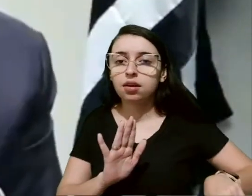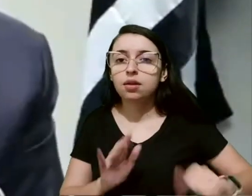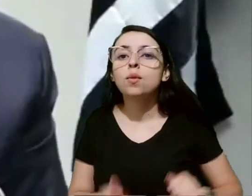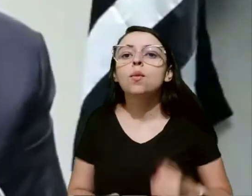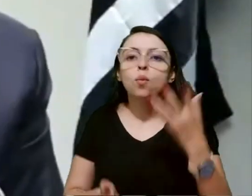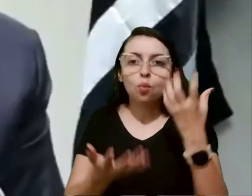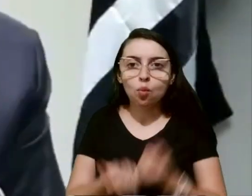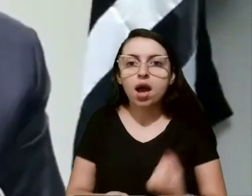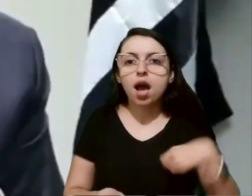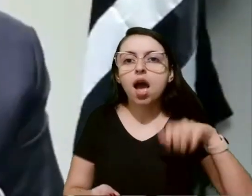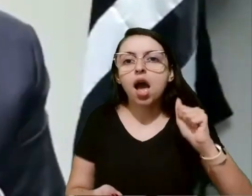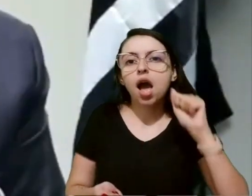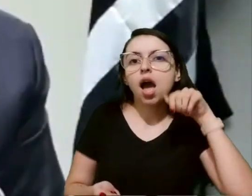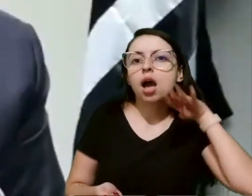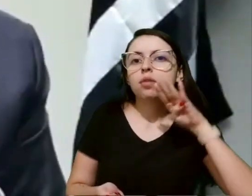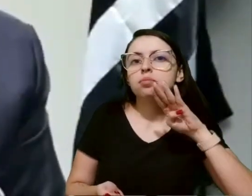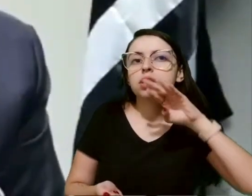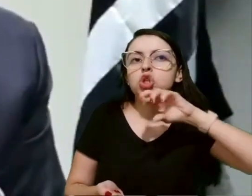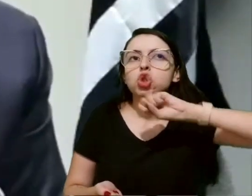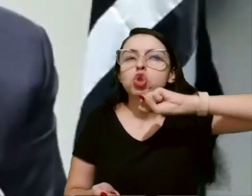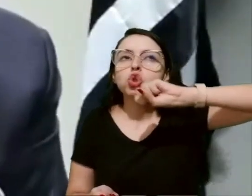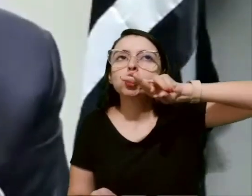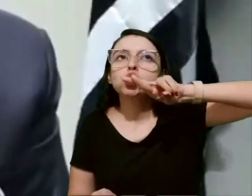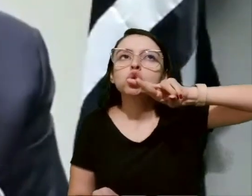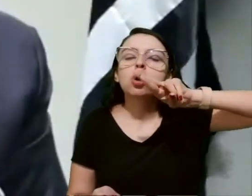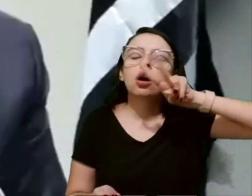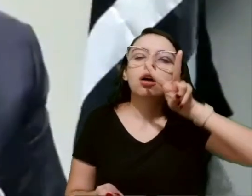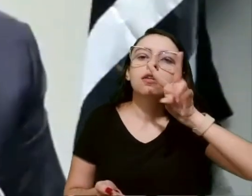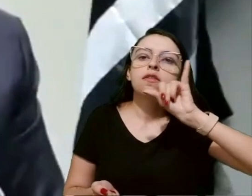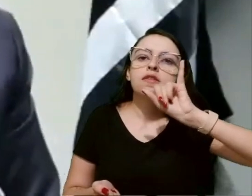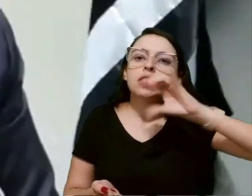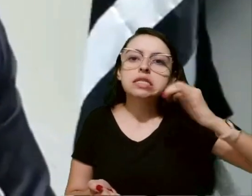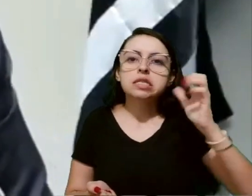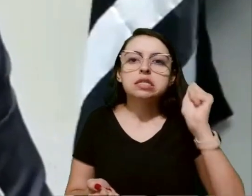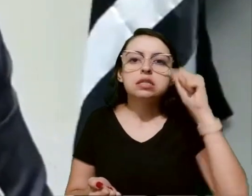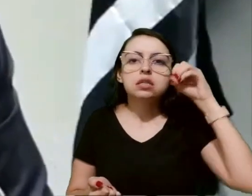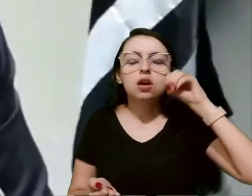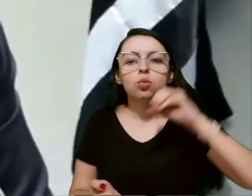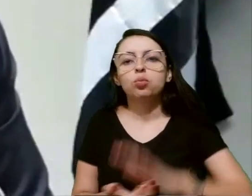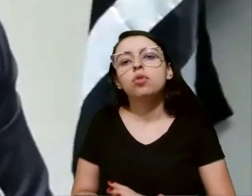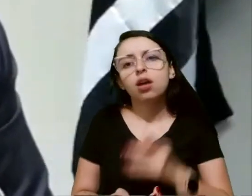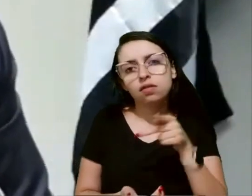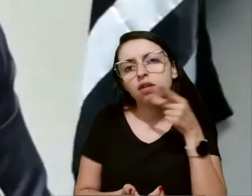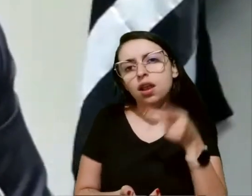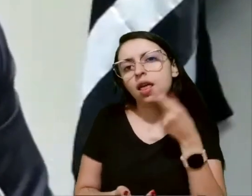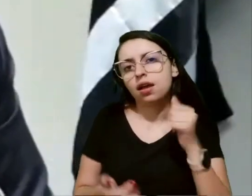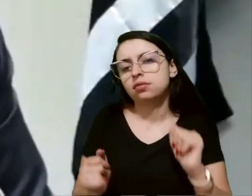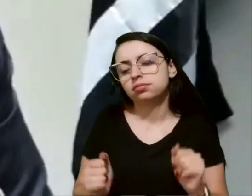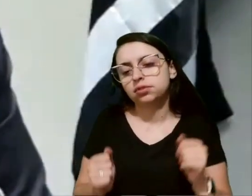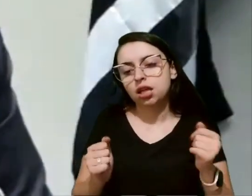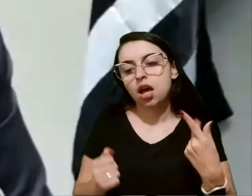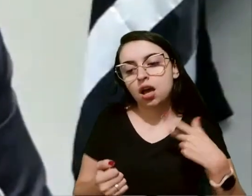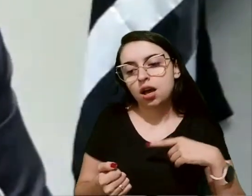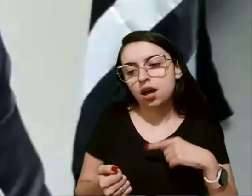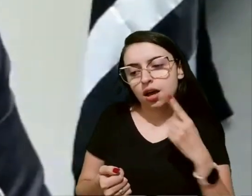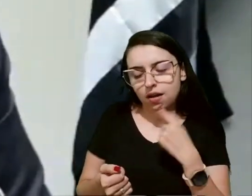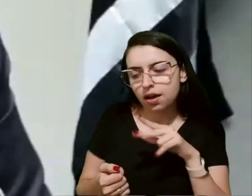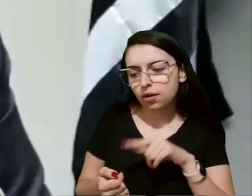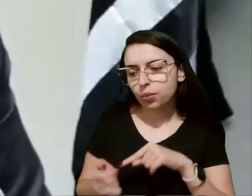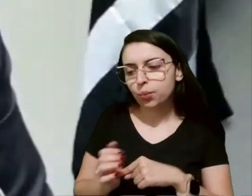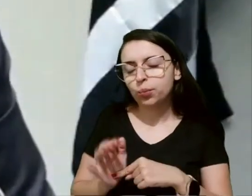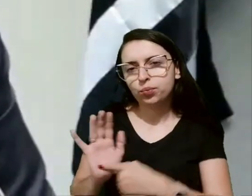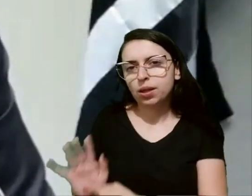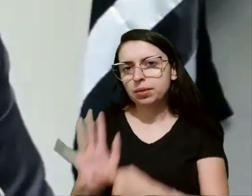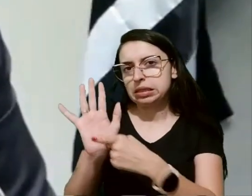a absolvição. Mas enfim, esse é um caso que eu acho relevante de contar e falar dessa questão da polarização.